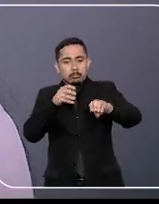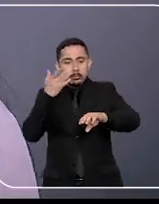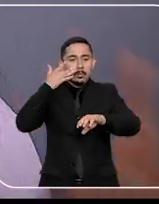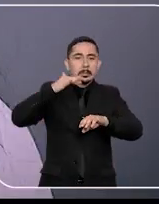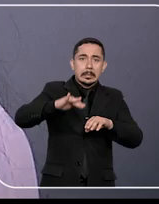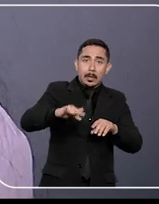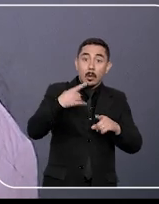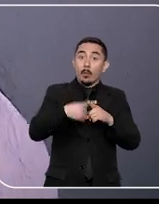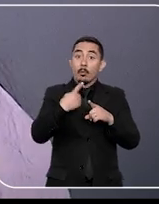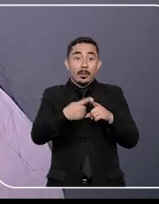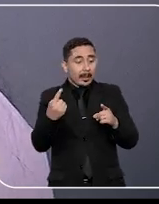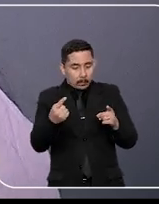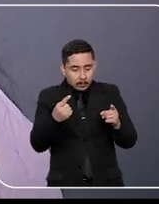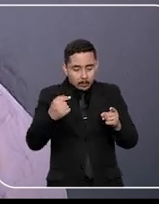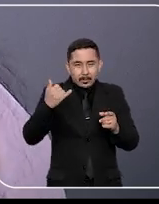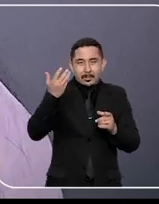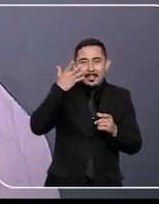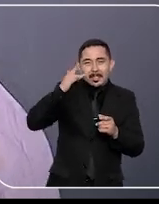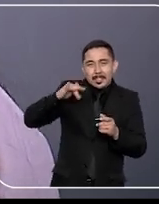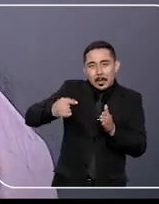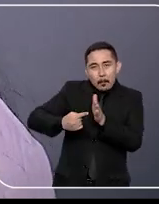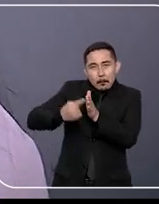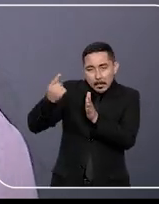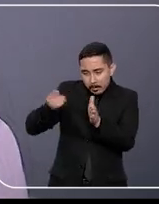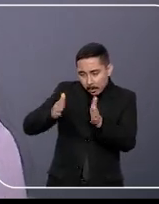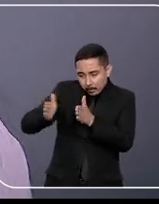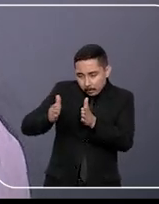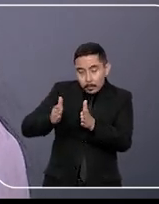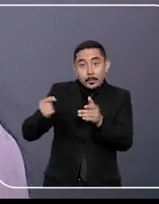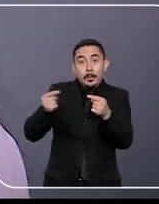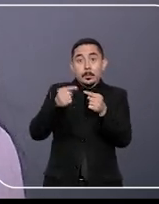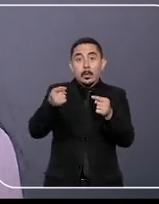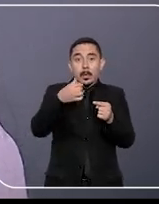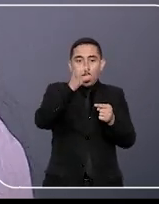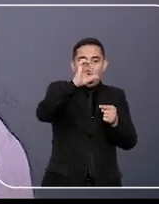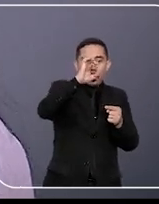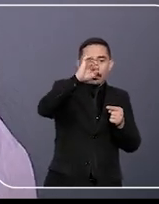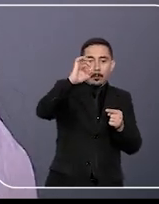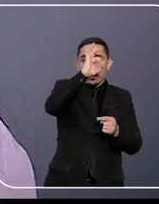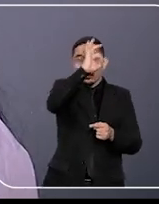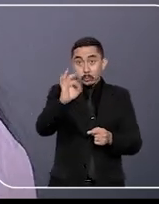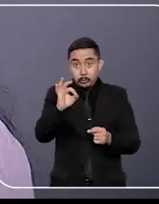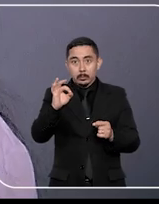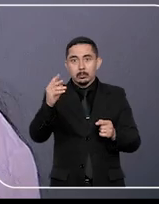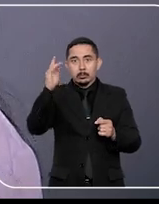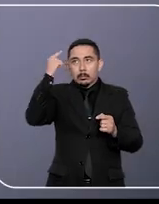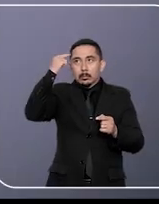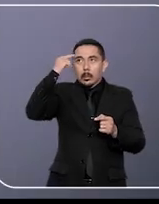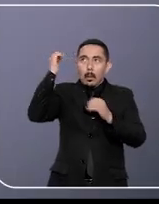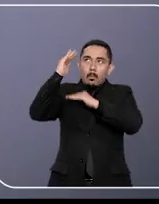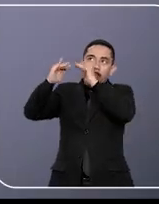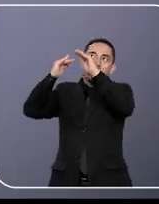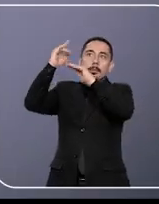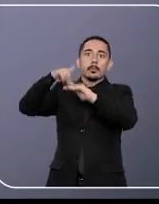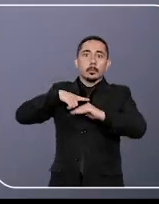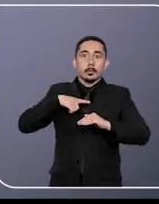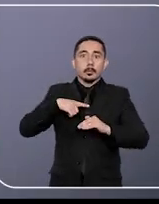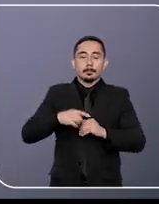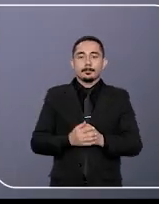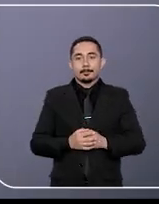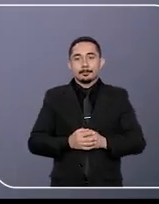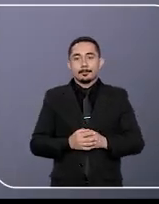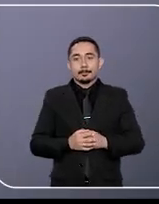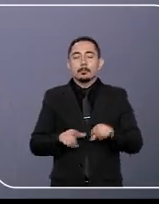porque é na primeira infância, é a fase que 90% do nosso cérebro se forma e se desenvolve. E a partir desses